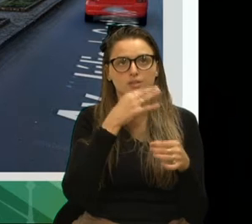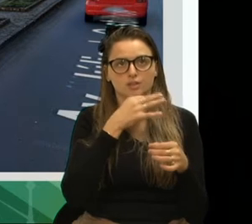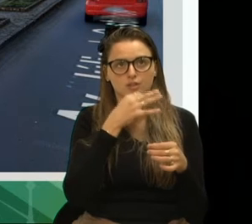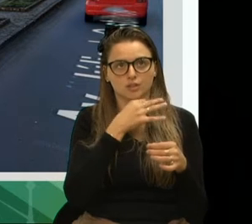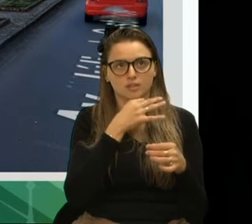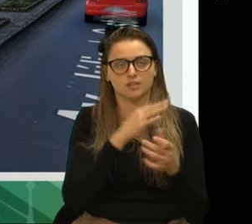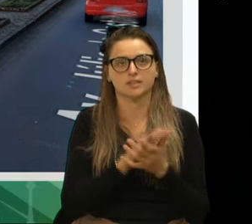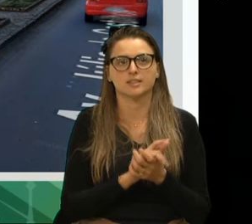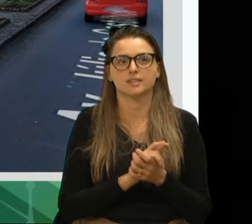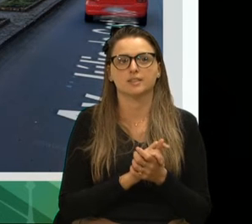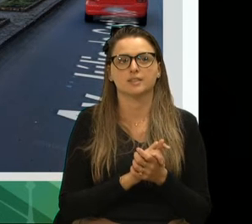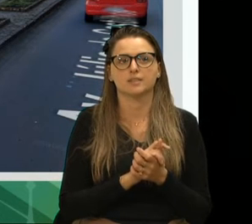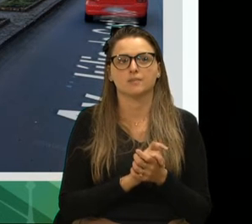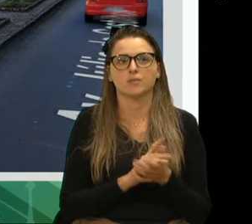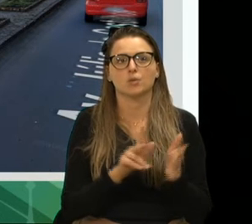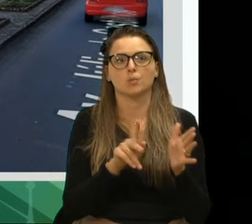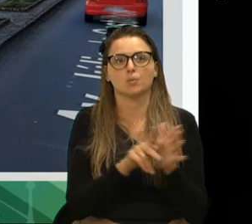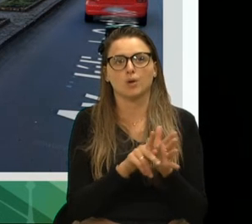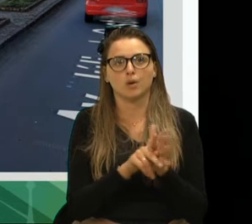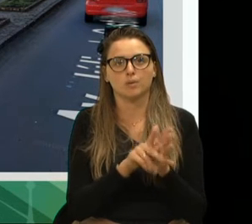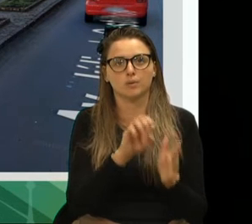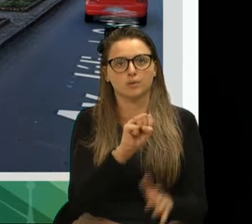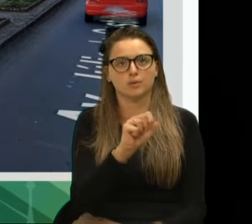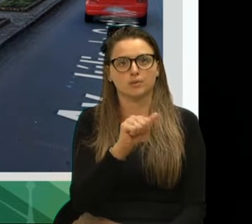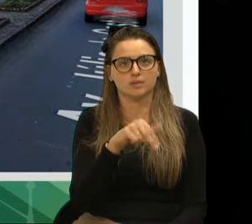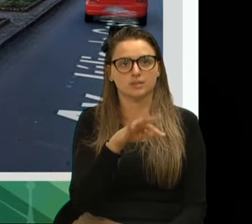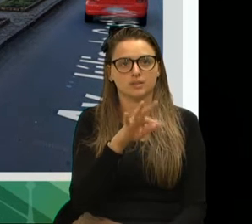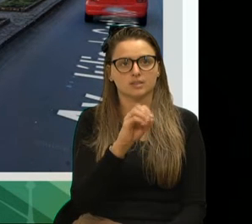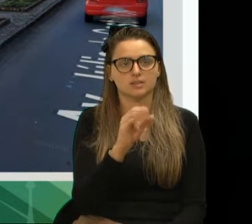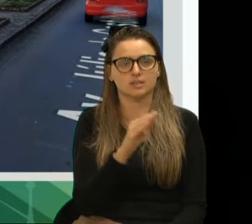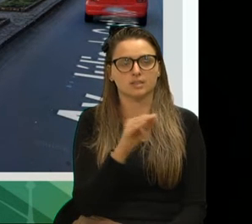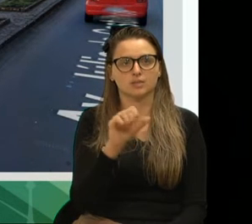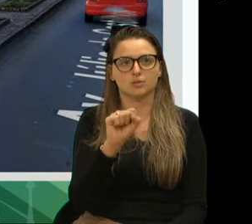Na própria Santo Sepulcro, ali existe exatamente a